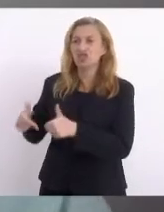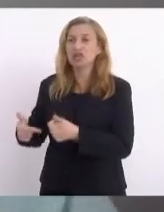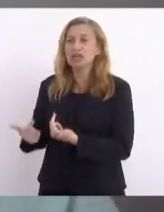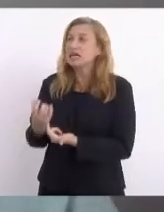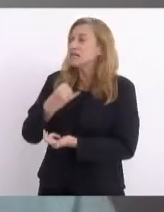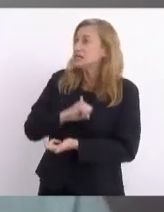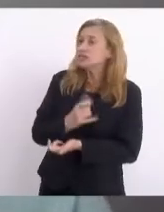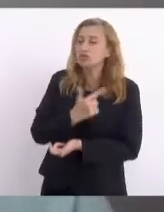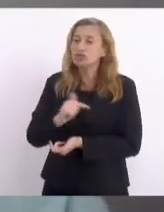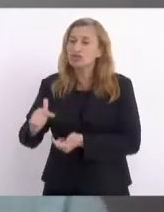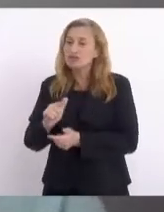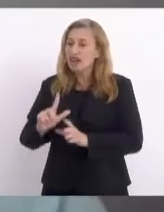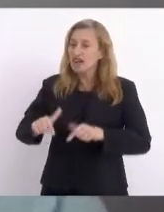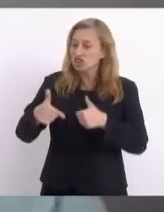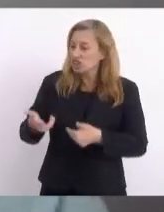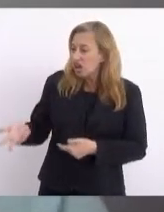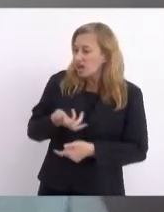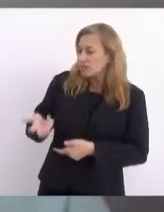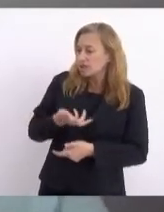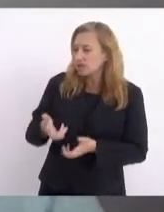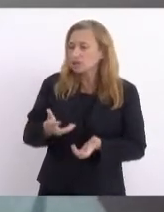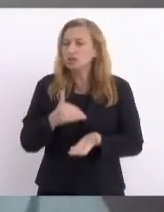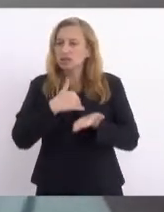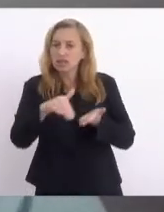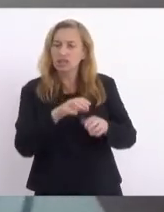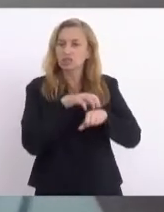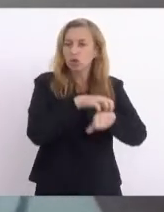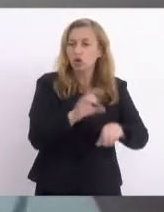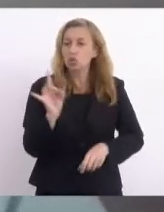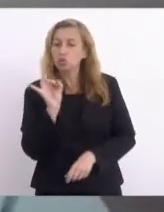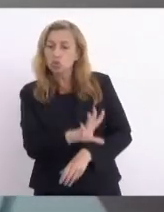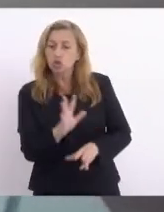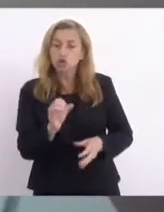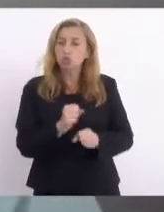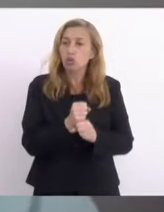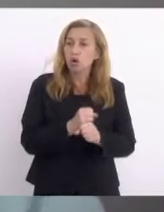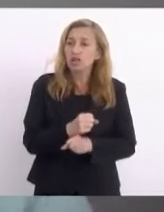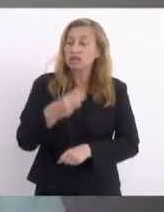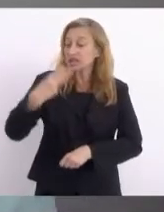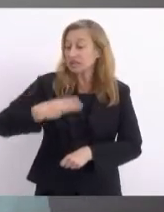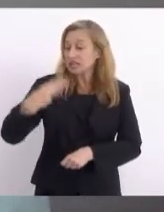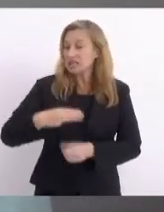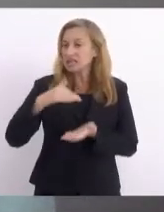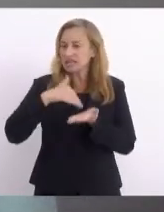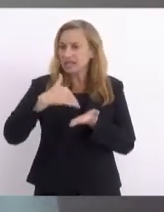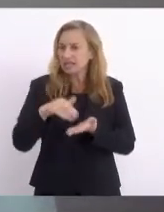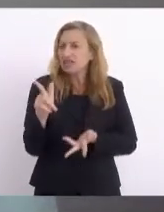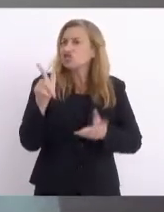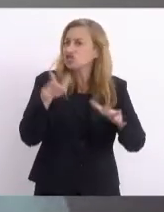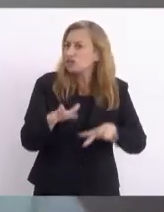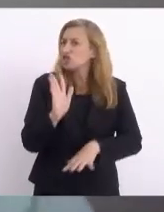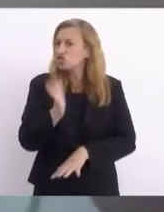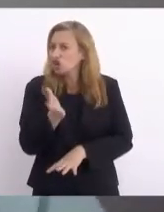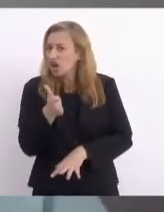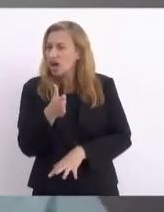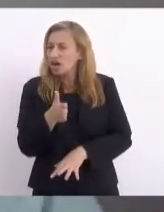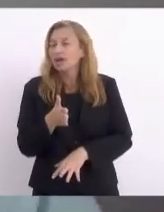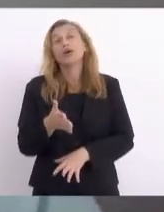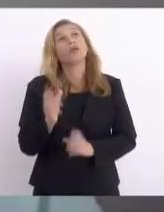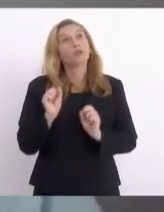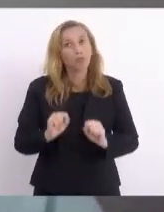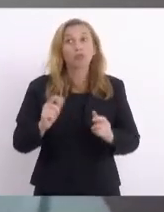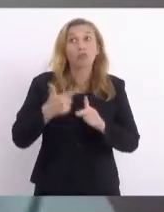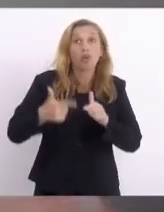houver agilidade por parte da Secretaria de Transporte, que no último ano está no terceiro secretário diferente, a gente pode